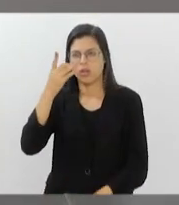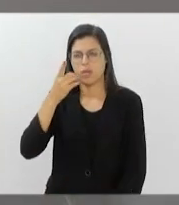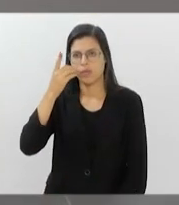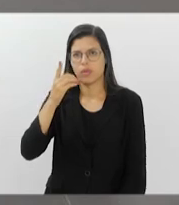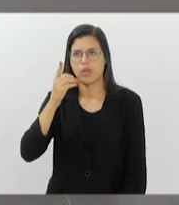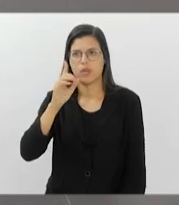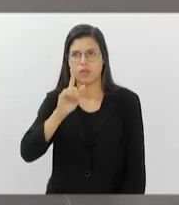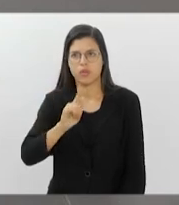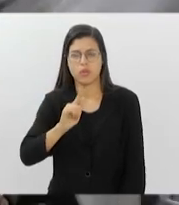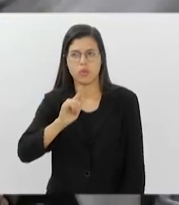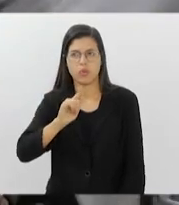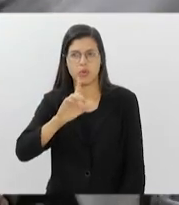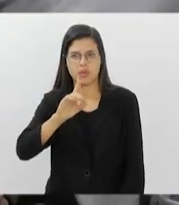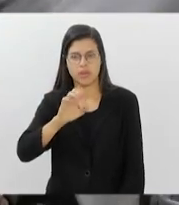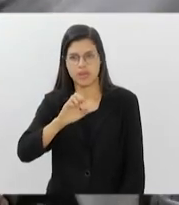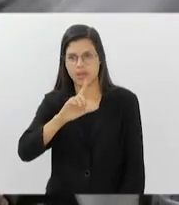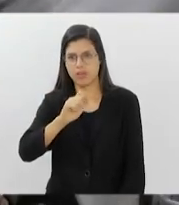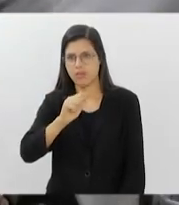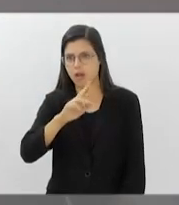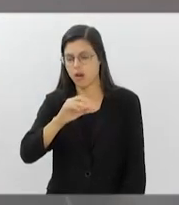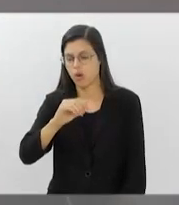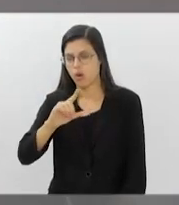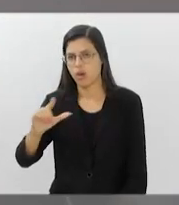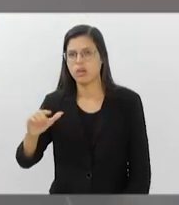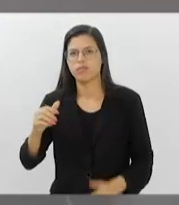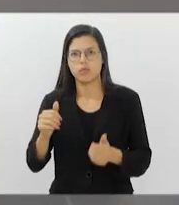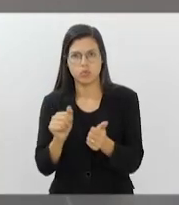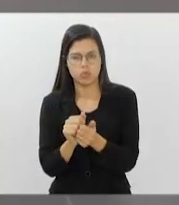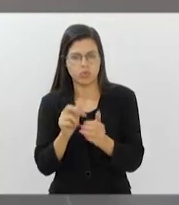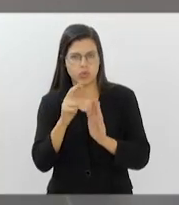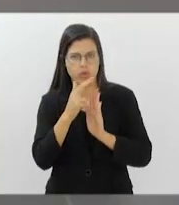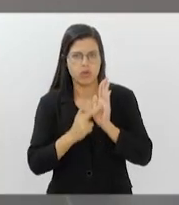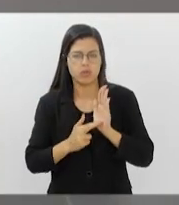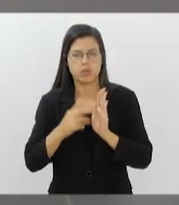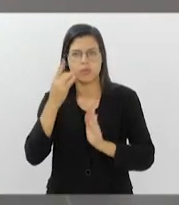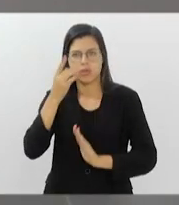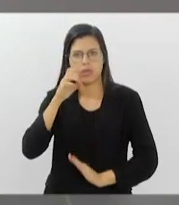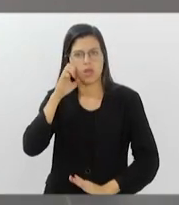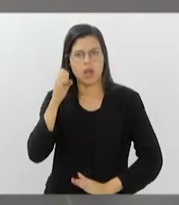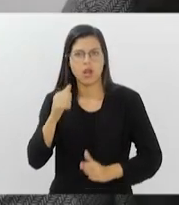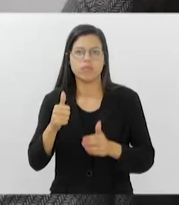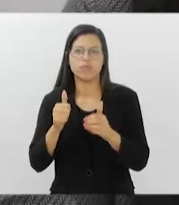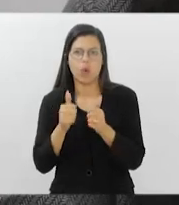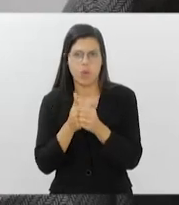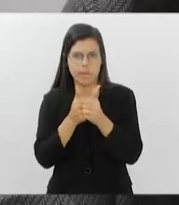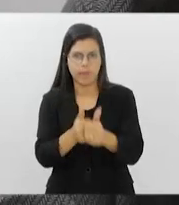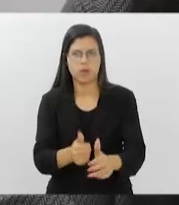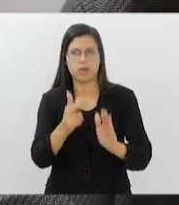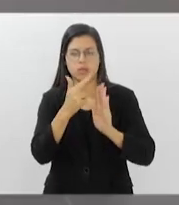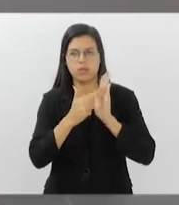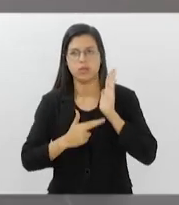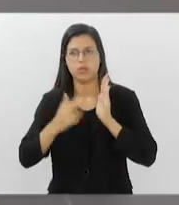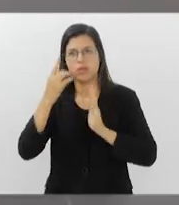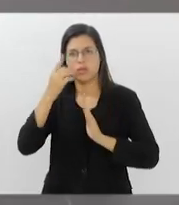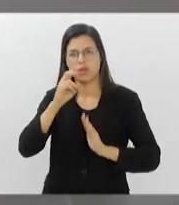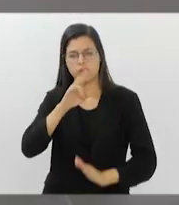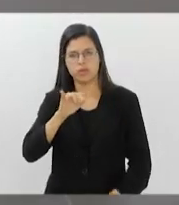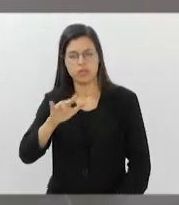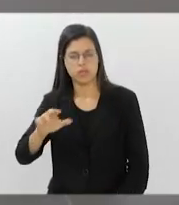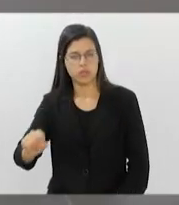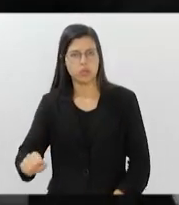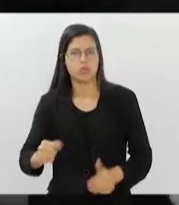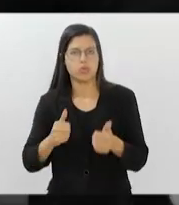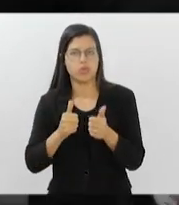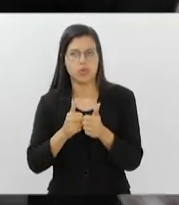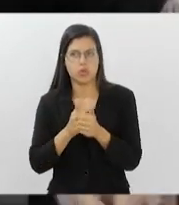Delarore? Voto com o relator. Como vota a deputada Élica Takemoto? Com o relator, presidente. Como vota o deputado Vinícius Cozzolino? Com